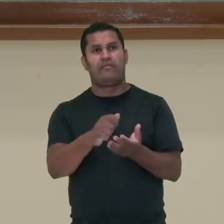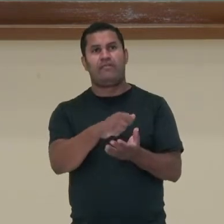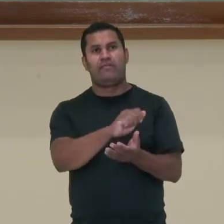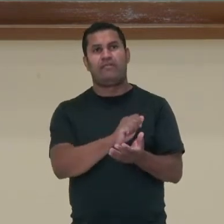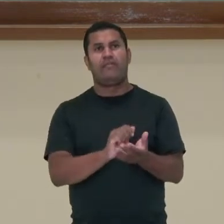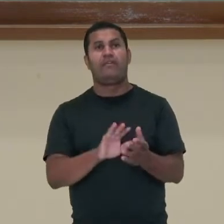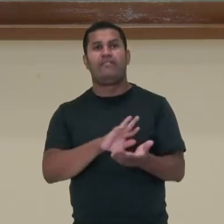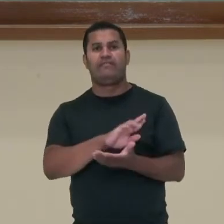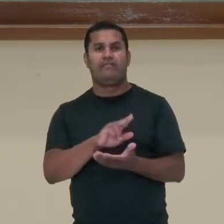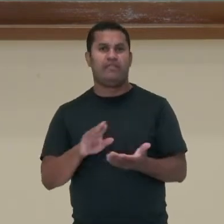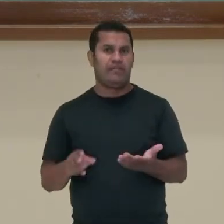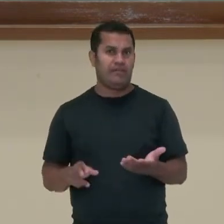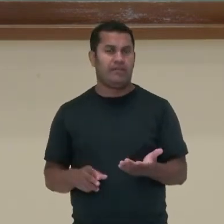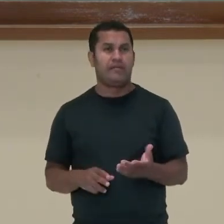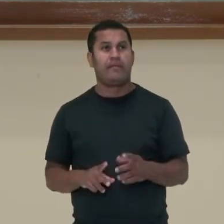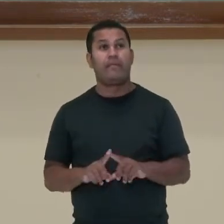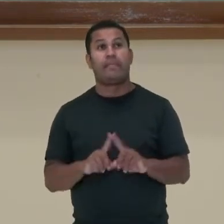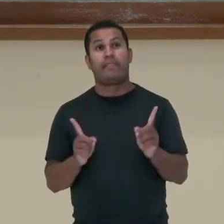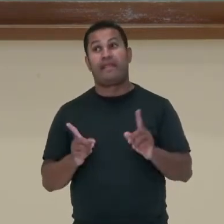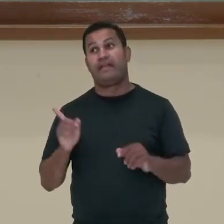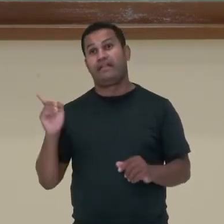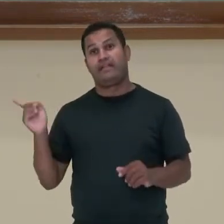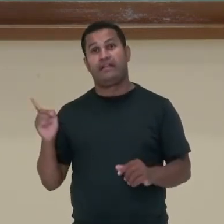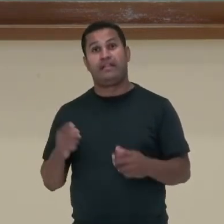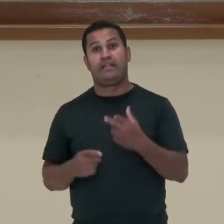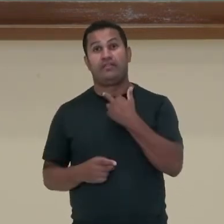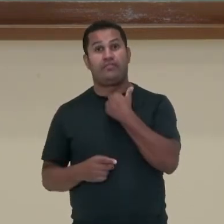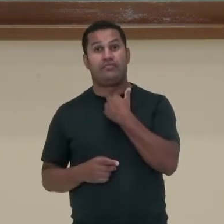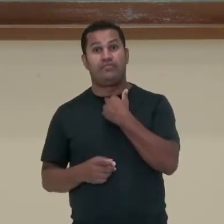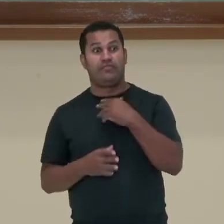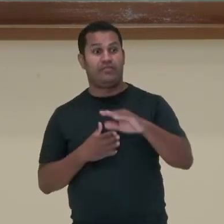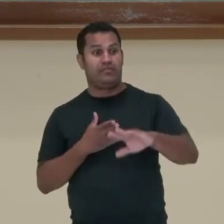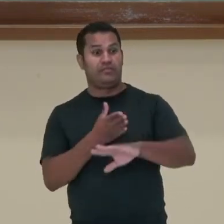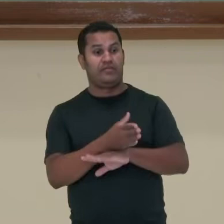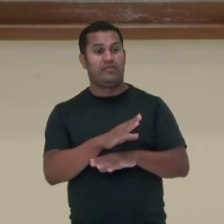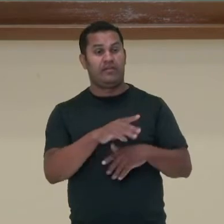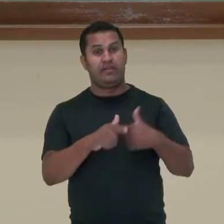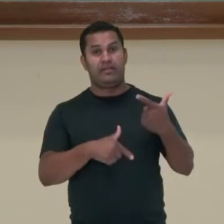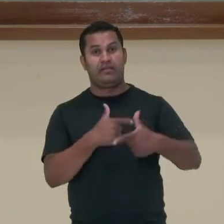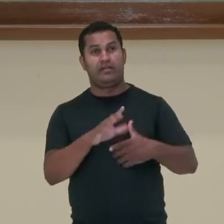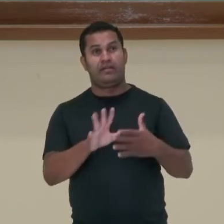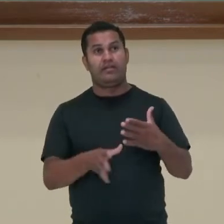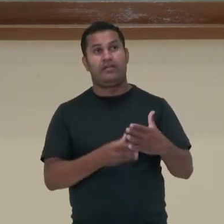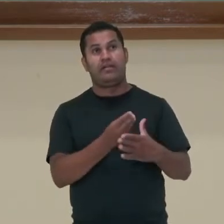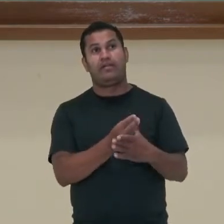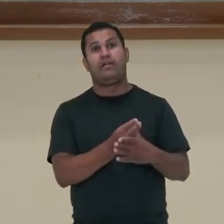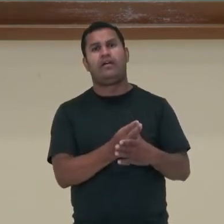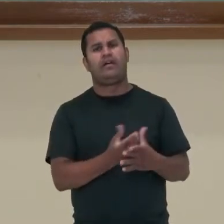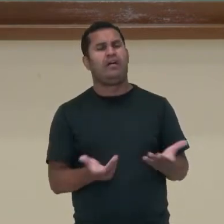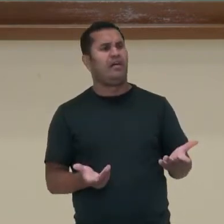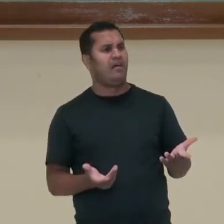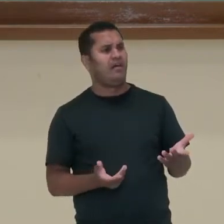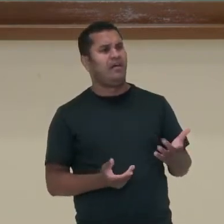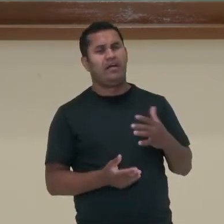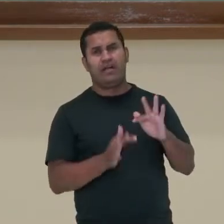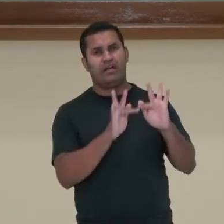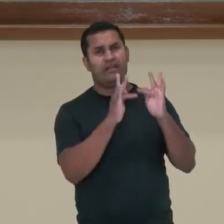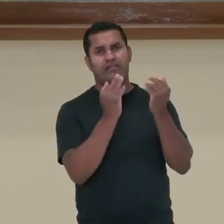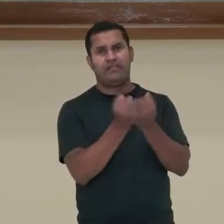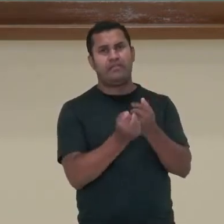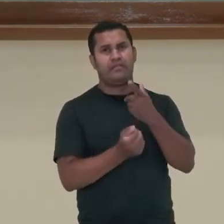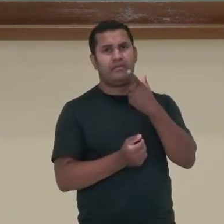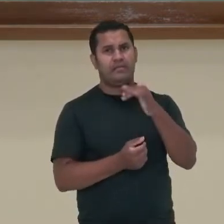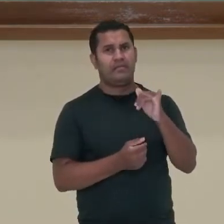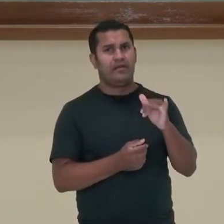E como era um ato de rebeldia para um aristocrata, e os pais não concordavam, ele acabou se retirando e ele acabou indo para a vida boêmia. Então